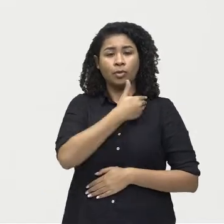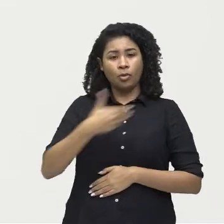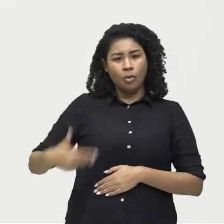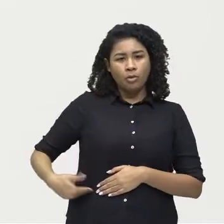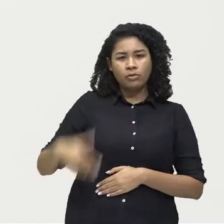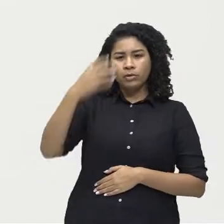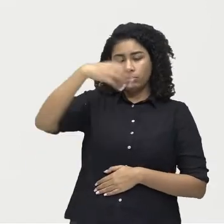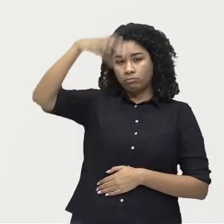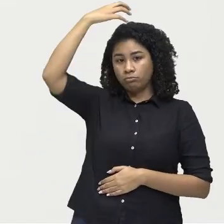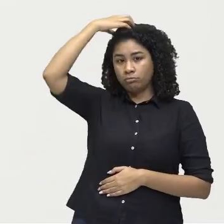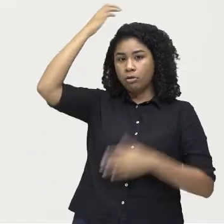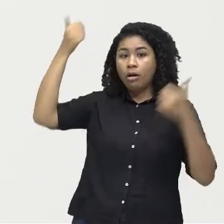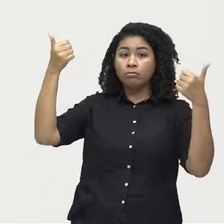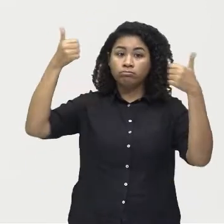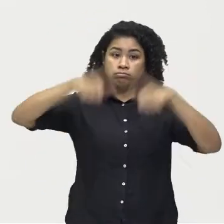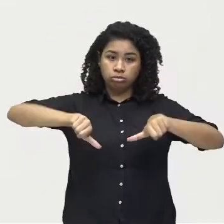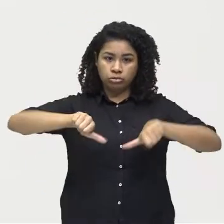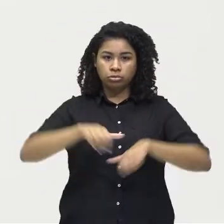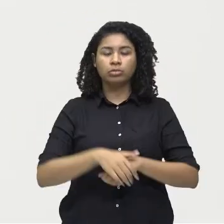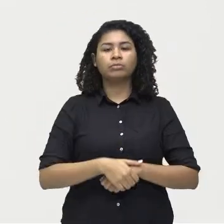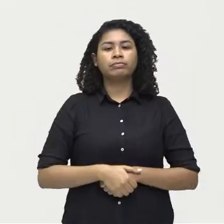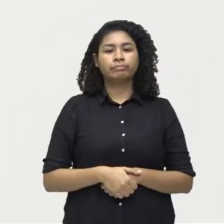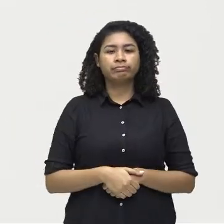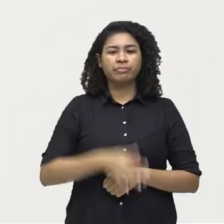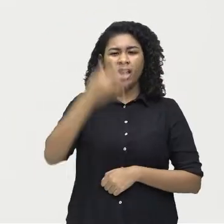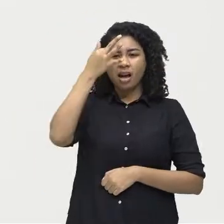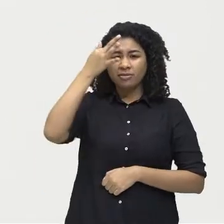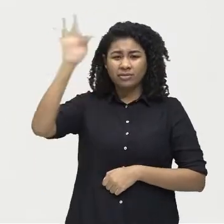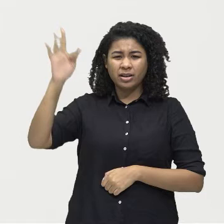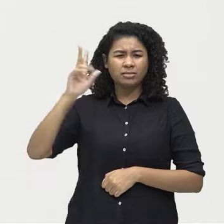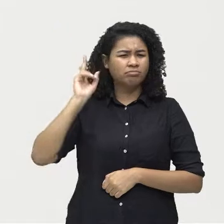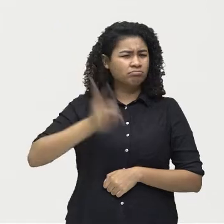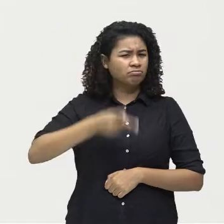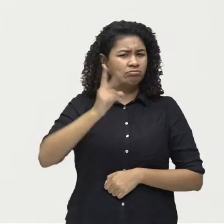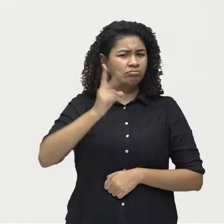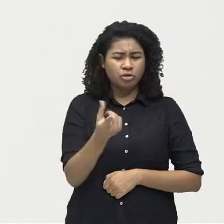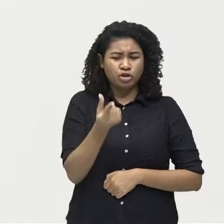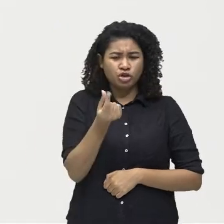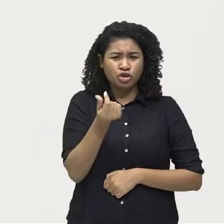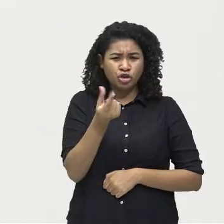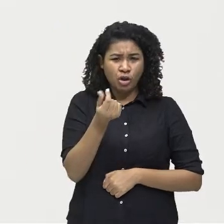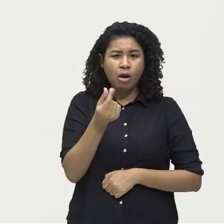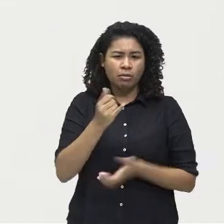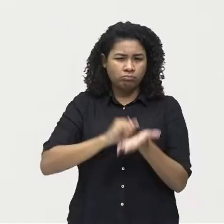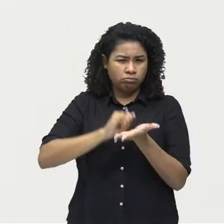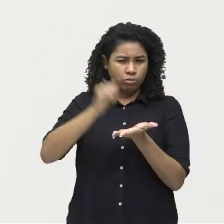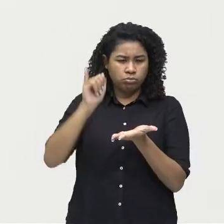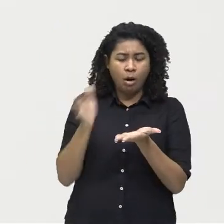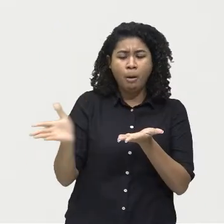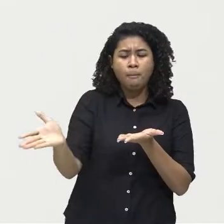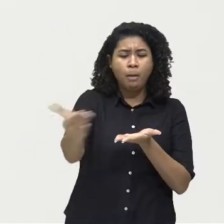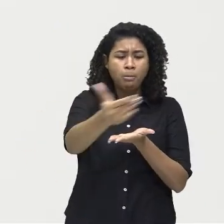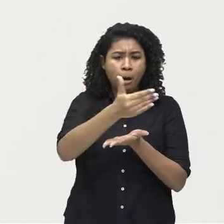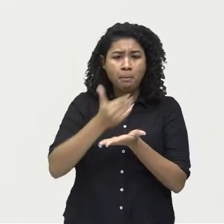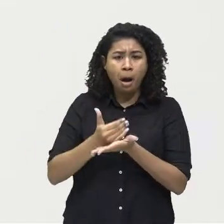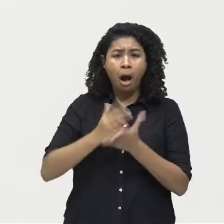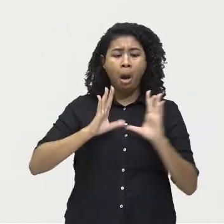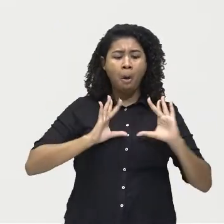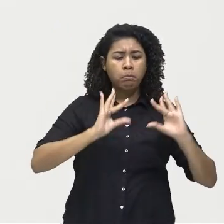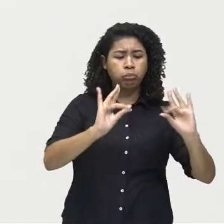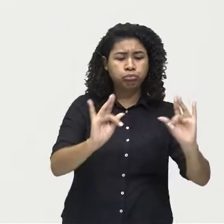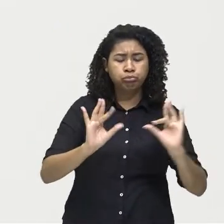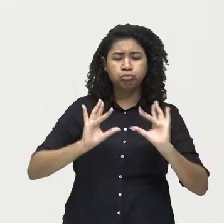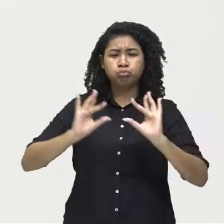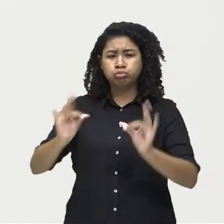o país à ruína. A França gastava mais do que arrecadava em impostos e esse problema agravou-se com